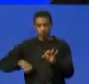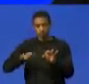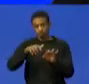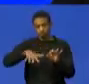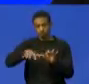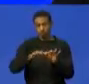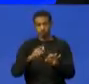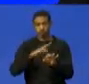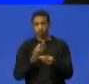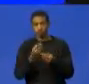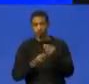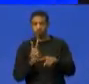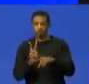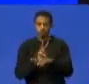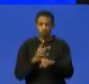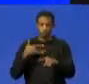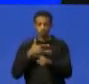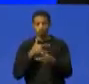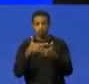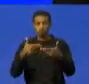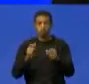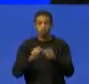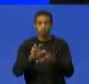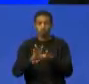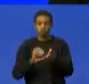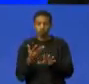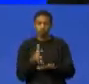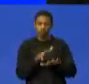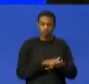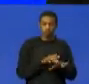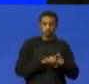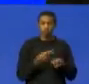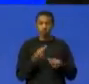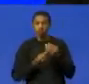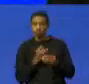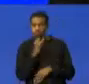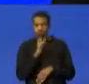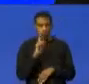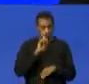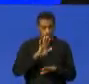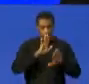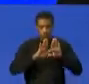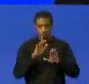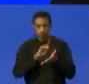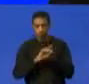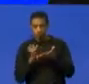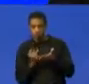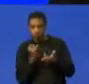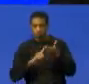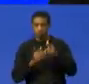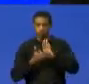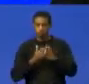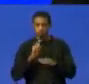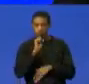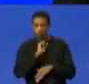nacionalista, né, no cuidado à saúde, principalmente com relação aos cuidados comunitários, né, campanhas sanitárias, cuidado com